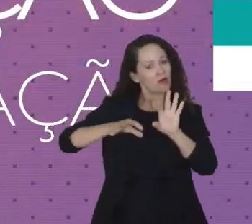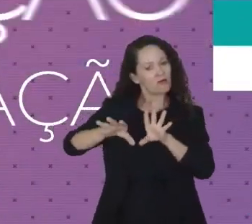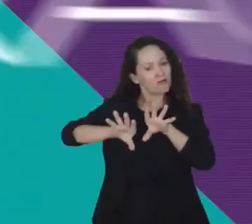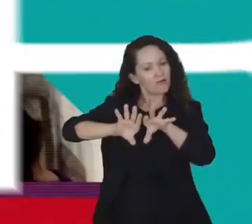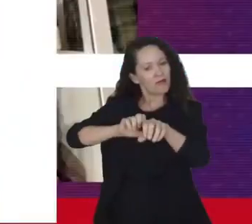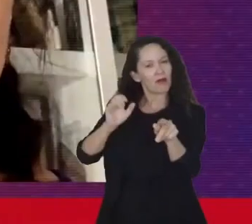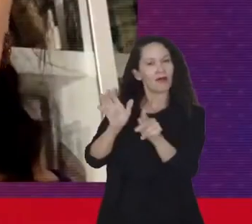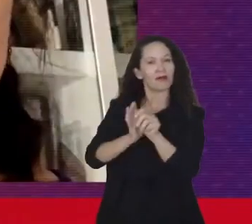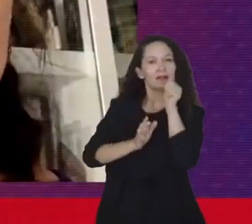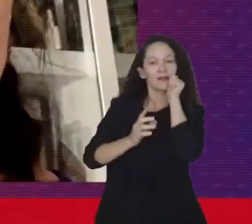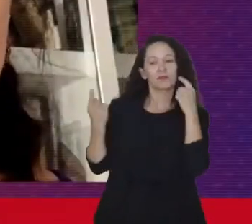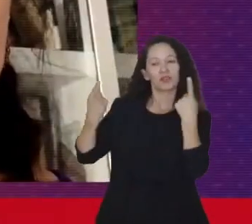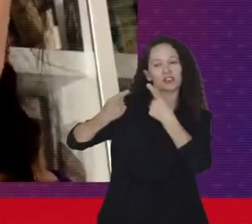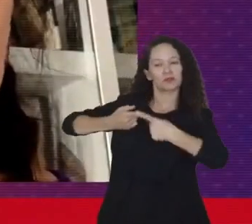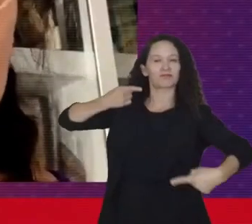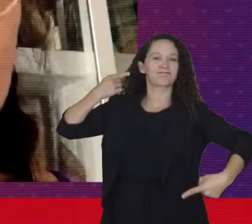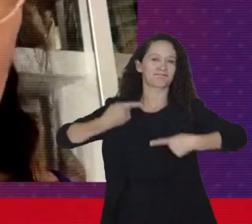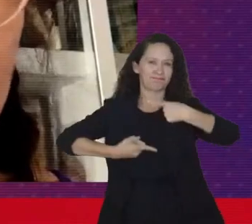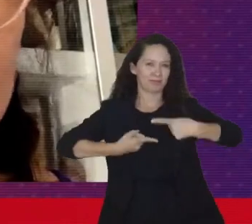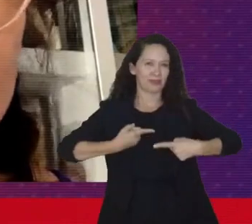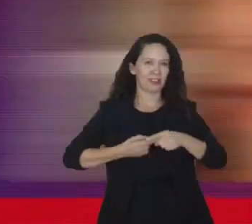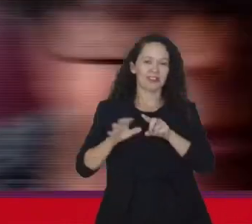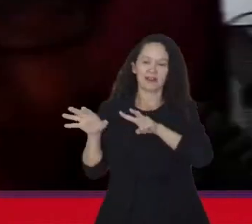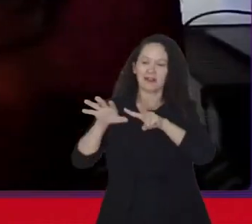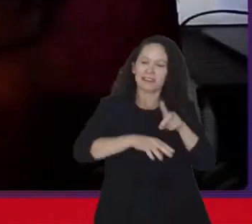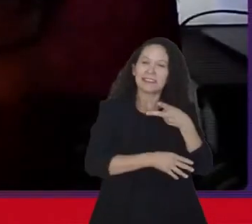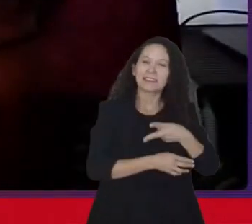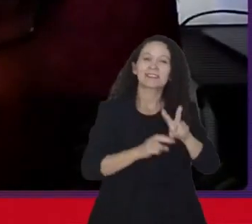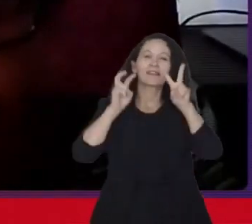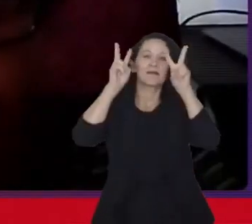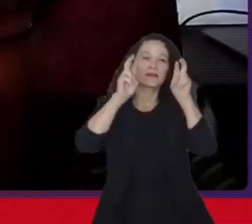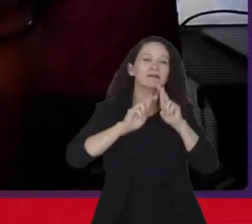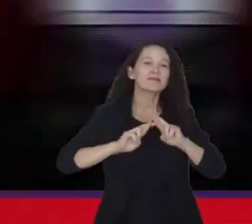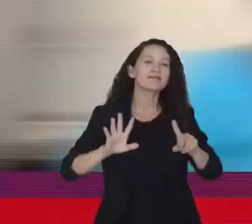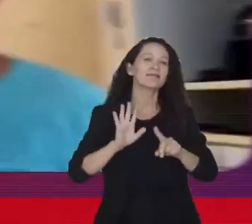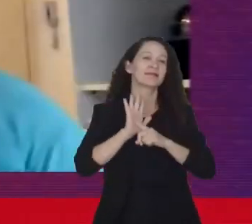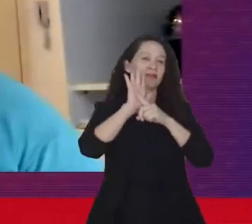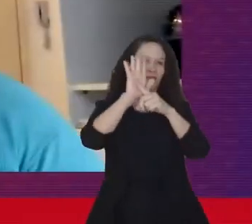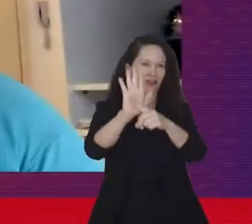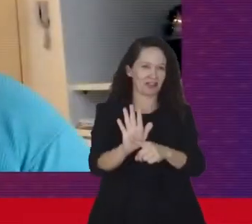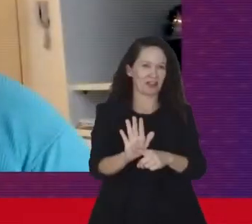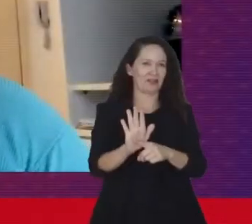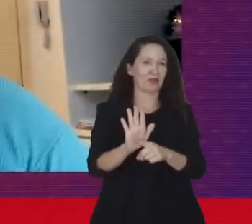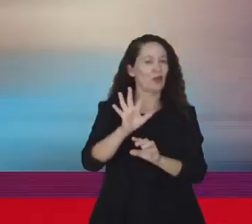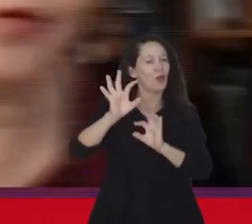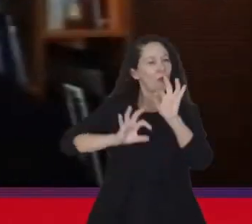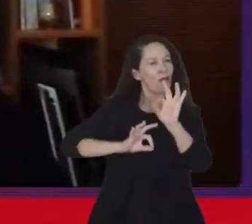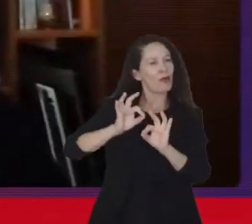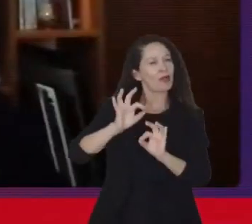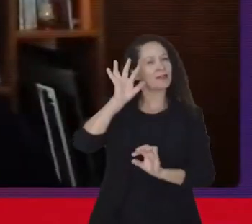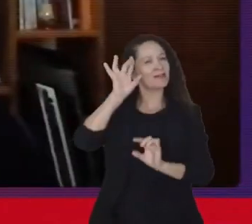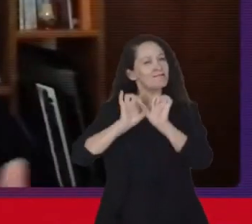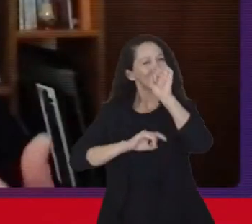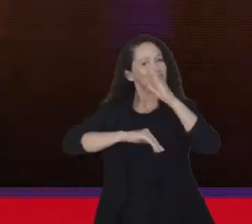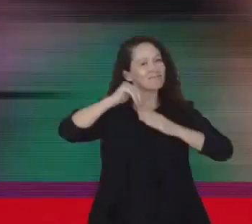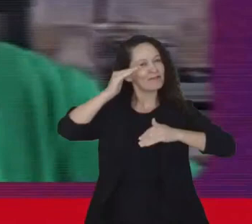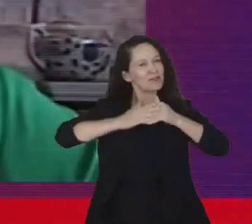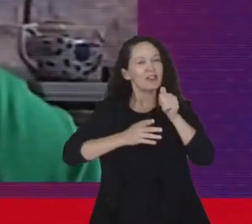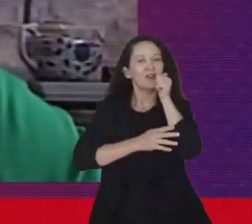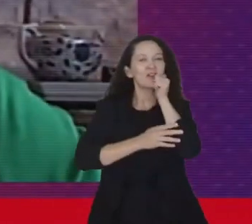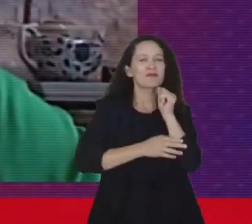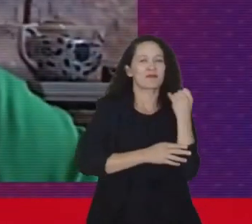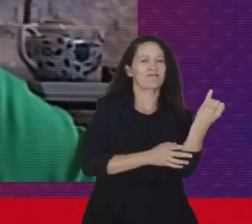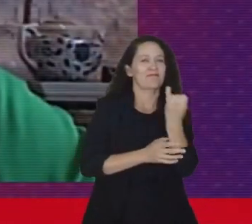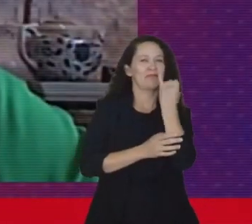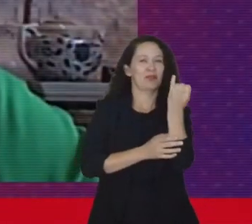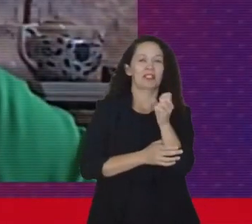das mulheres para a disputa política. A cada semana, um tema diferente será trabalhado em aulas preparadas por especialistas e mulheres de notório saber.